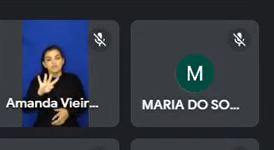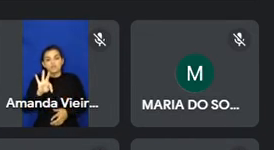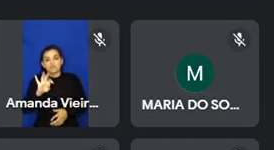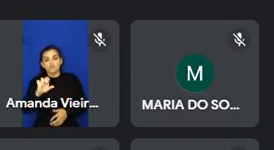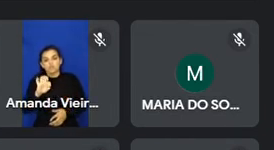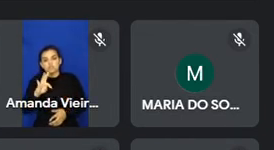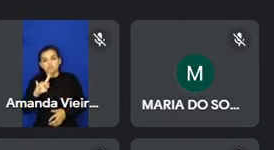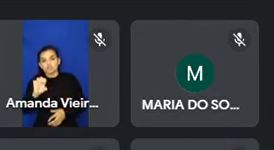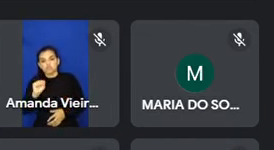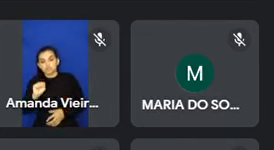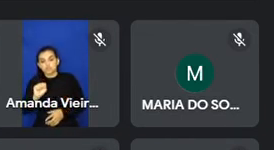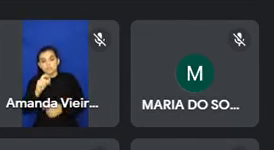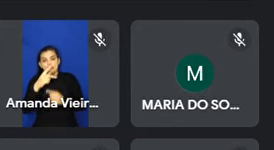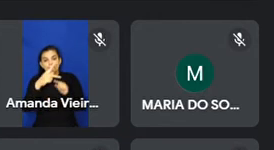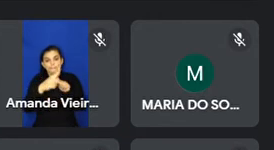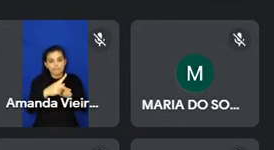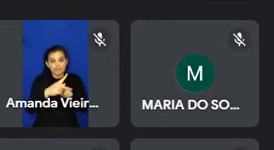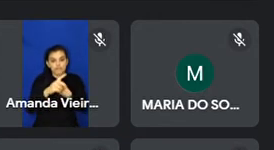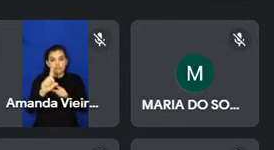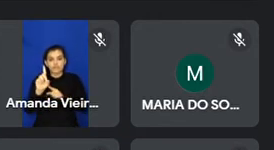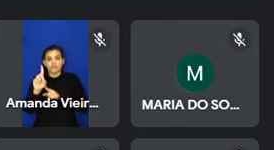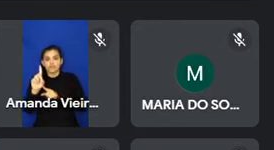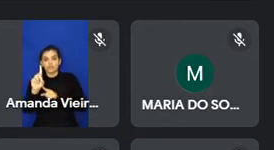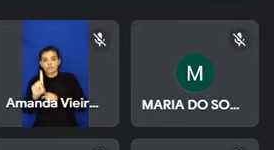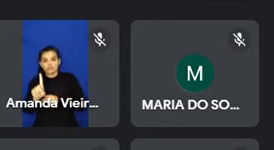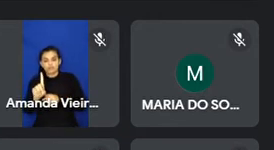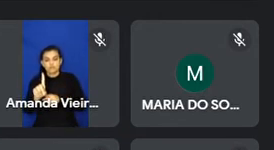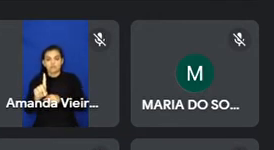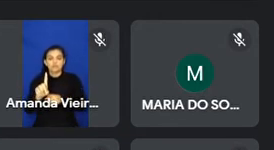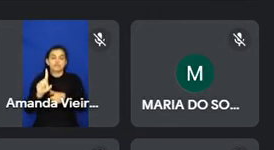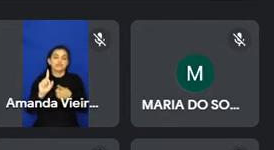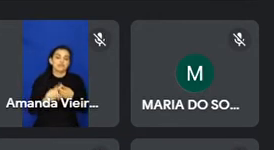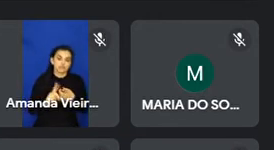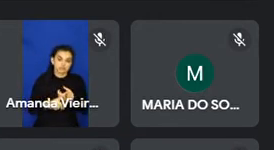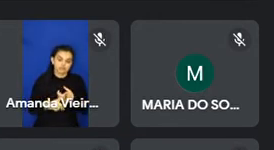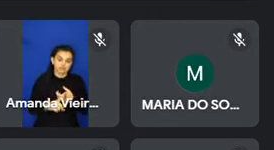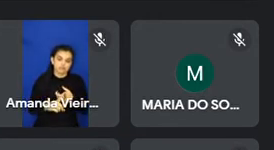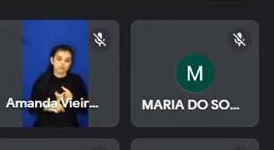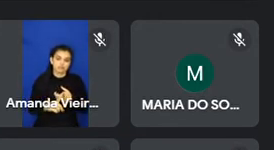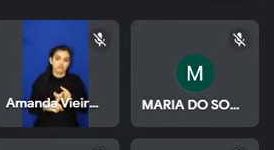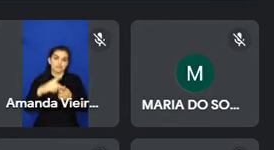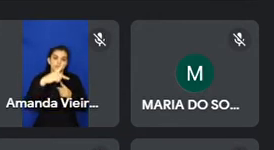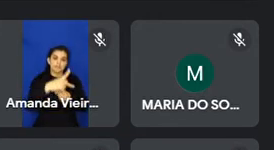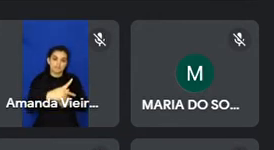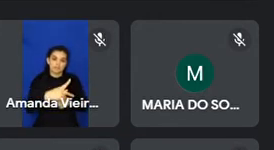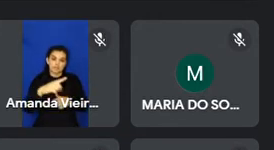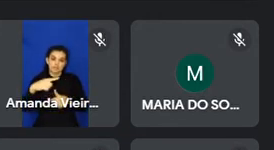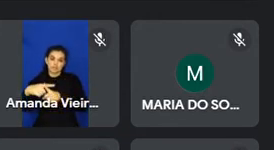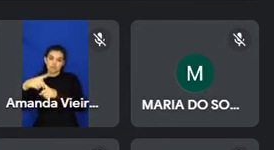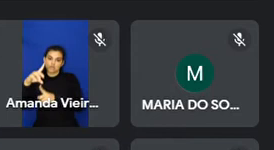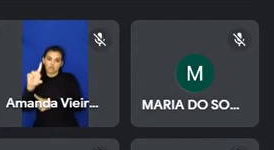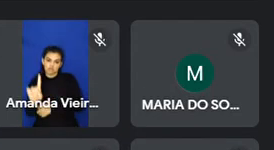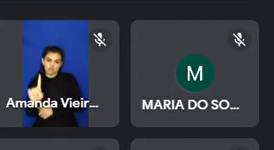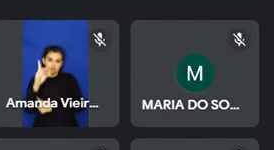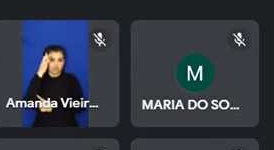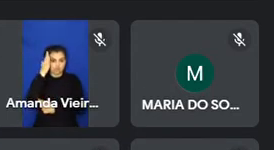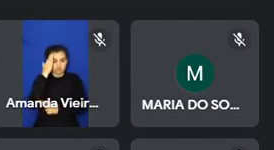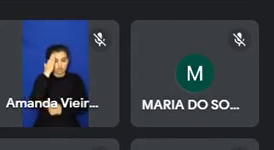Isso acarreta o quê? A ativação dos linfócitos T e a ativação dos linfócitos B. Eles vão sofrer